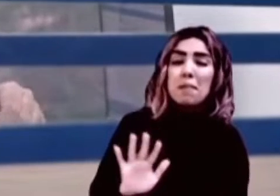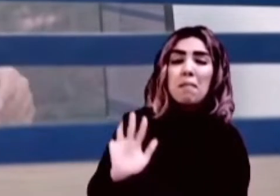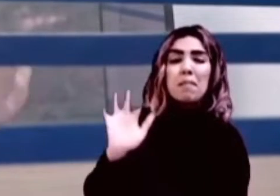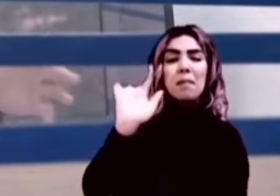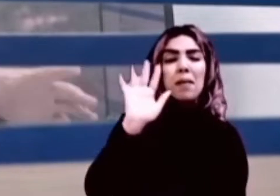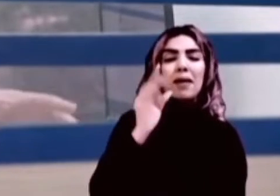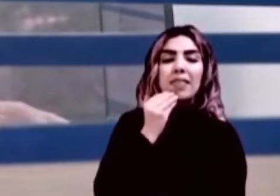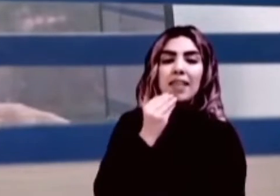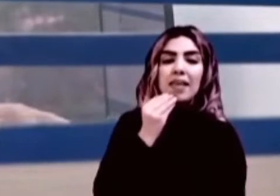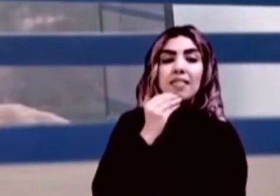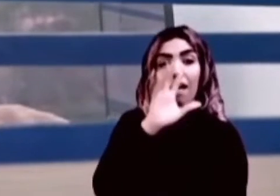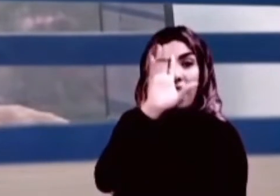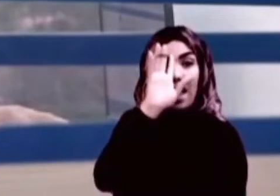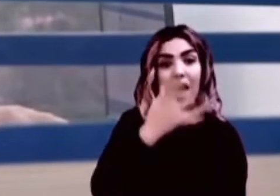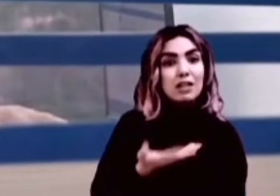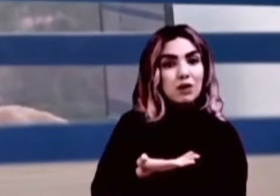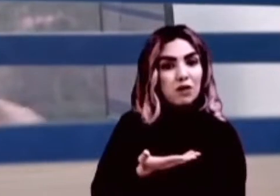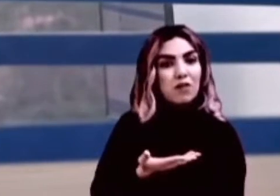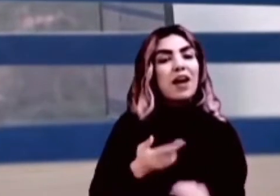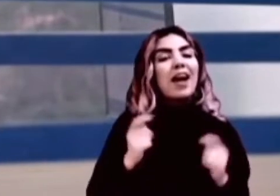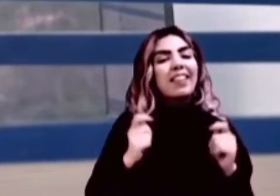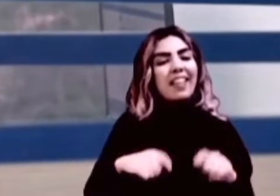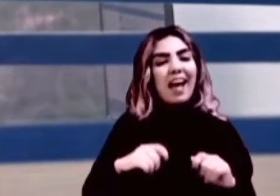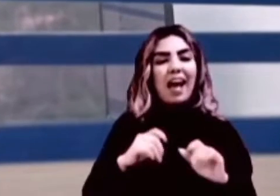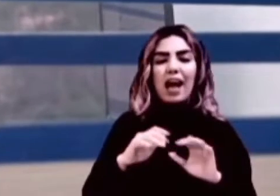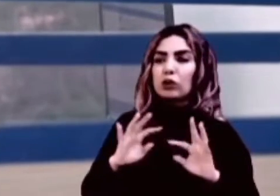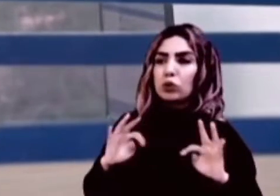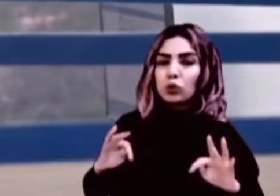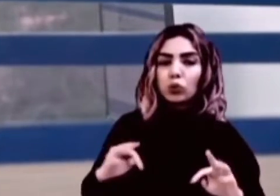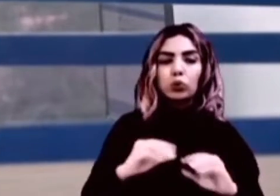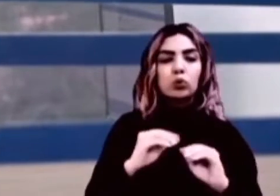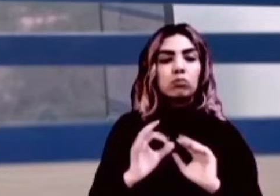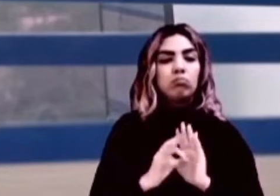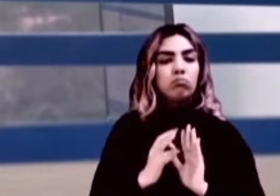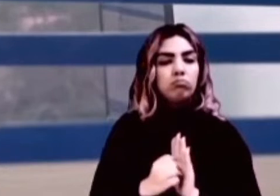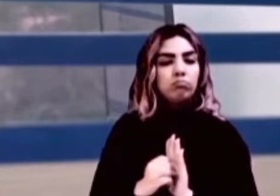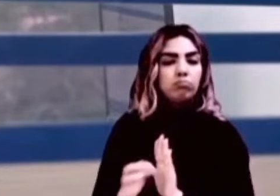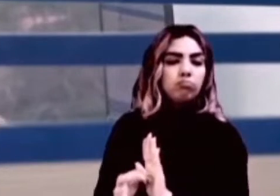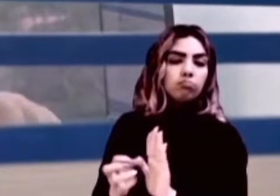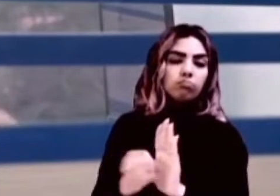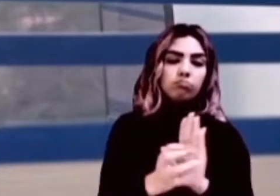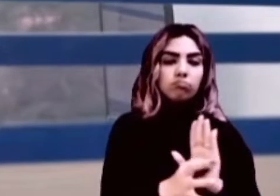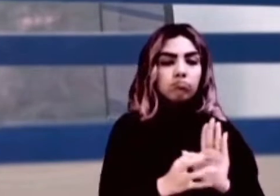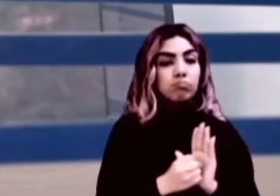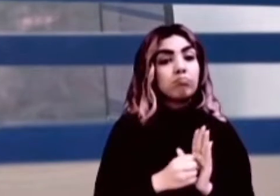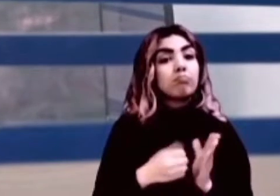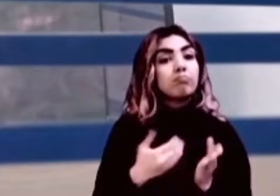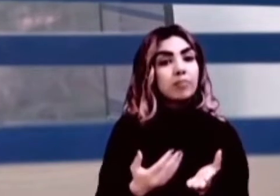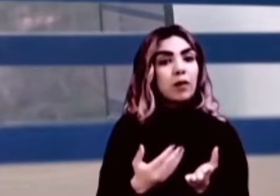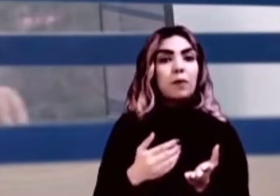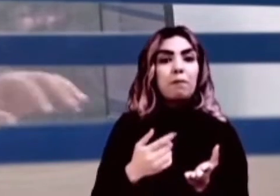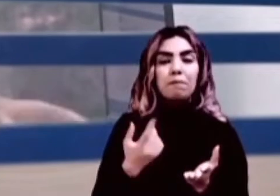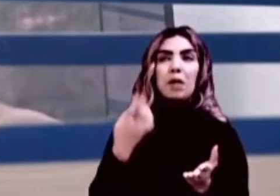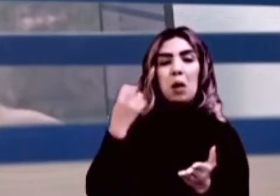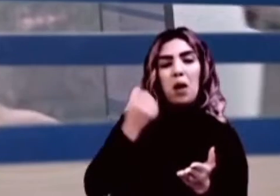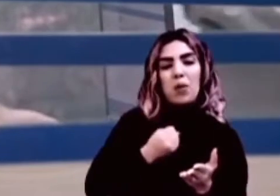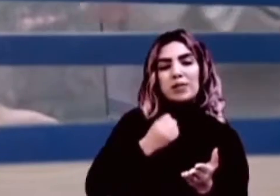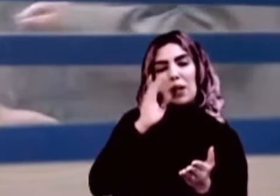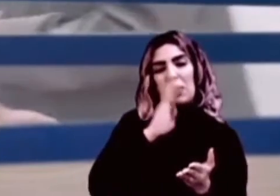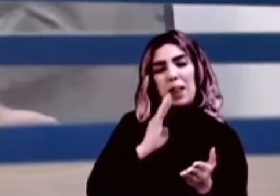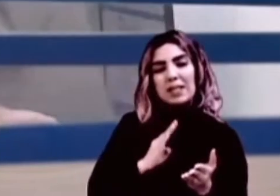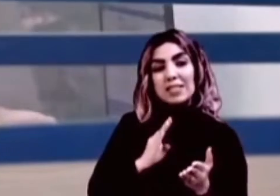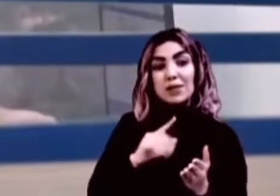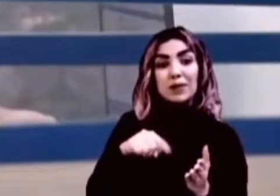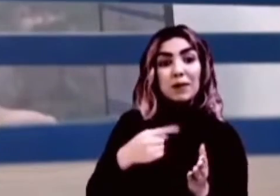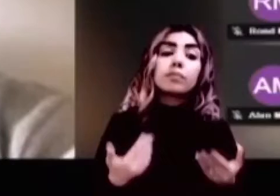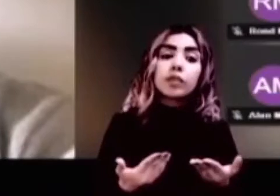para dar conta de cadastrar todos. E Cade Único se tornou, depois do Auxílio Brasil, uma dificuldade para todos